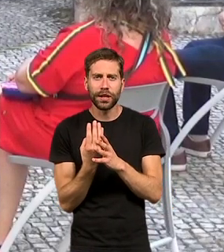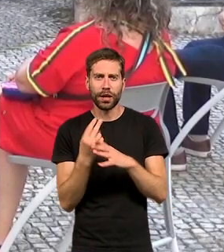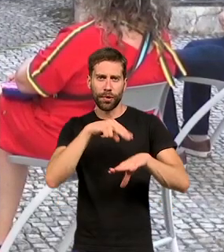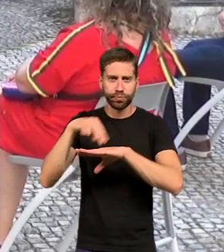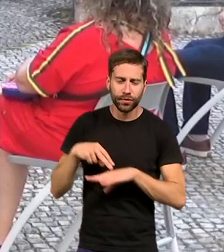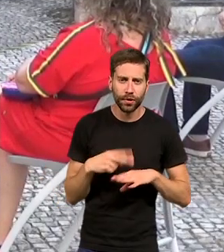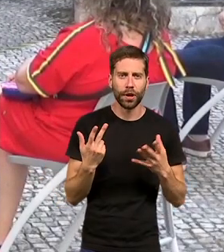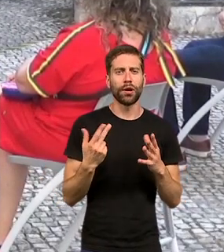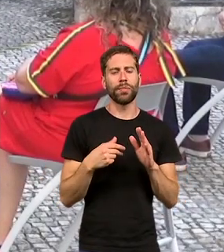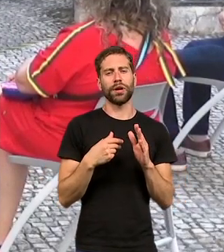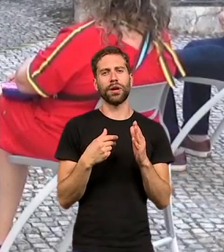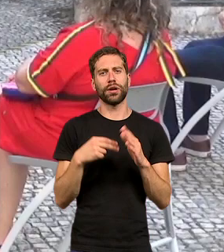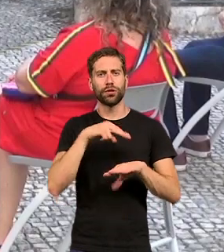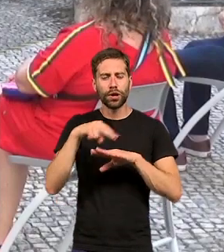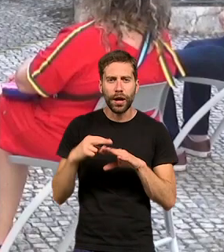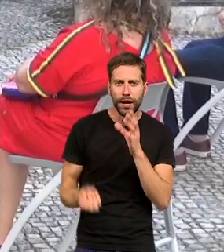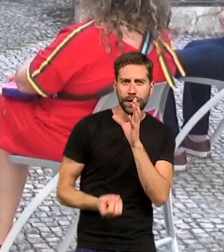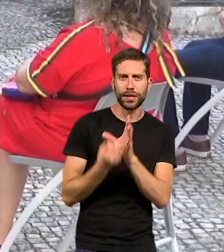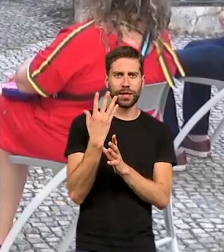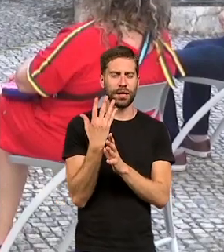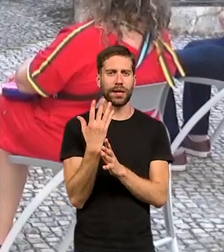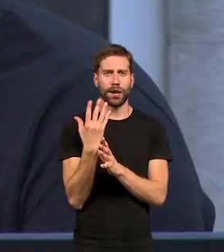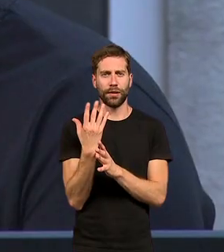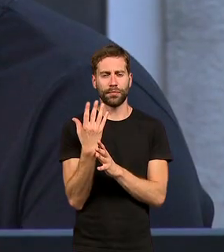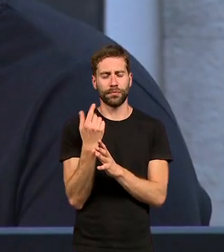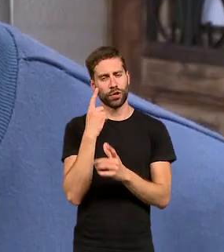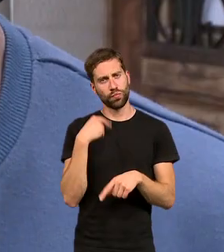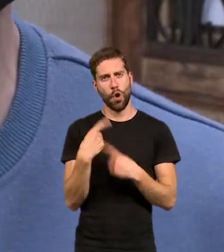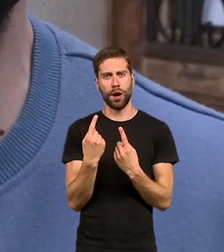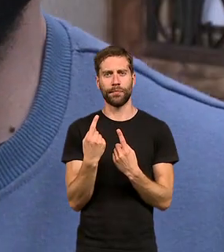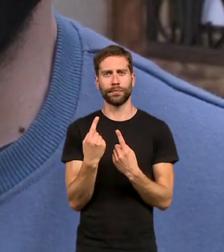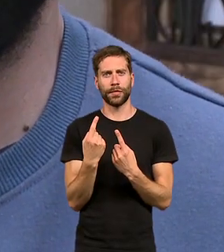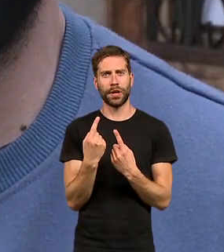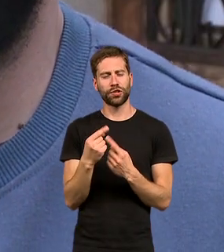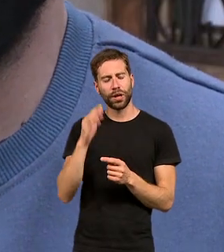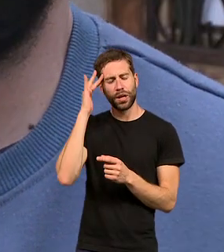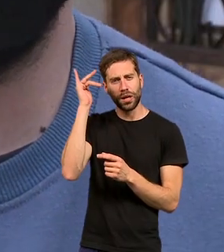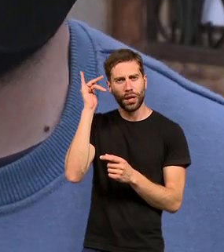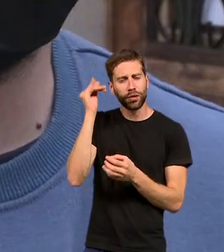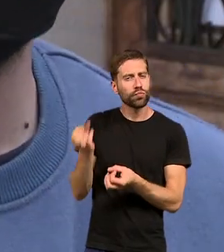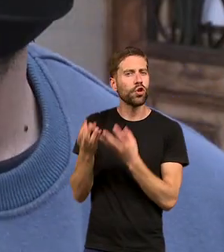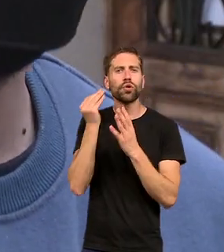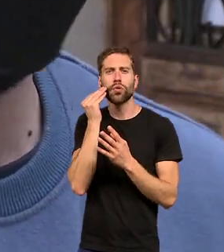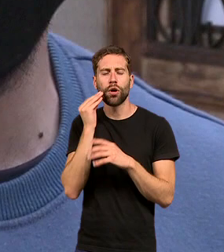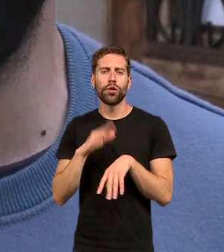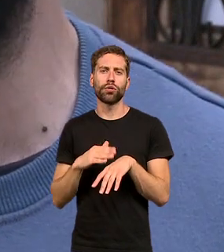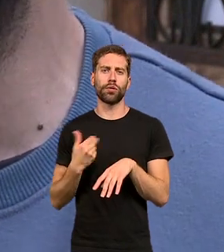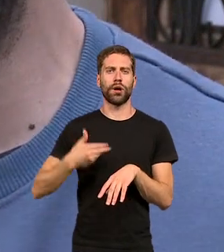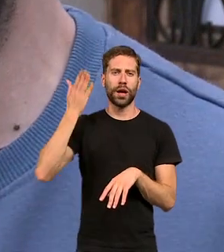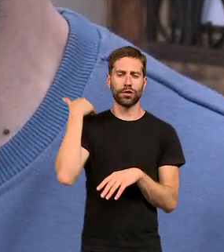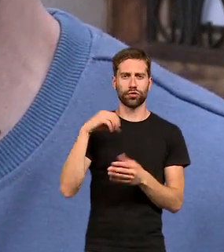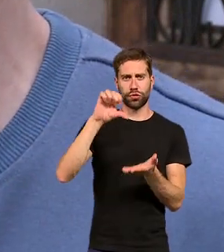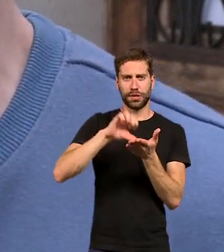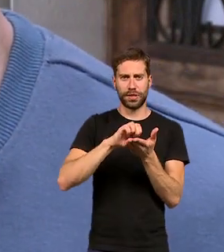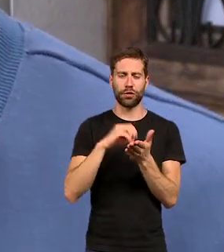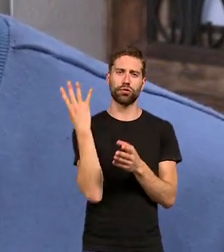criando produções, criando espetáculos de raiz. E esta iniciativa surge porque eu criei uma relação de proximidade com o Centro